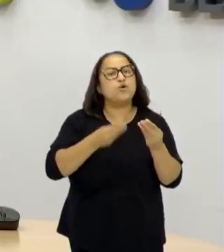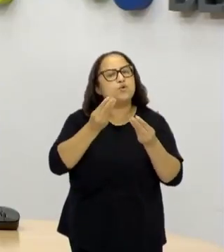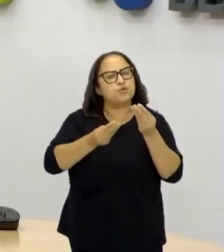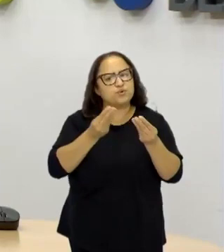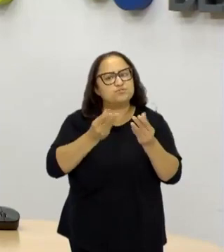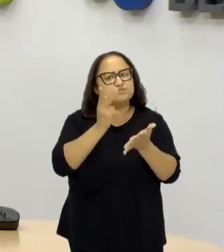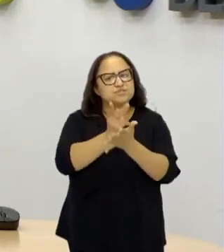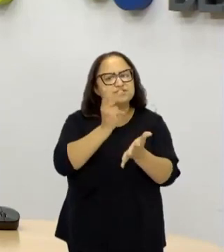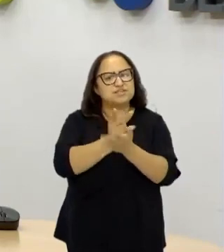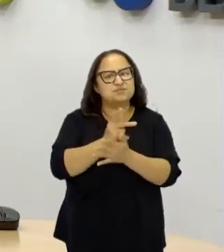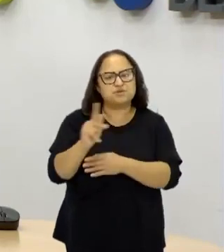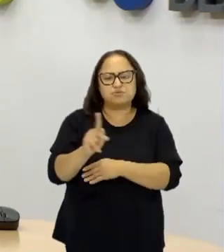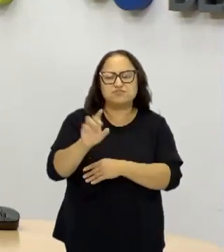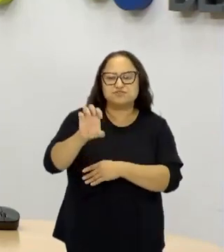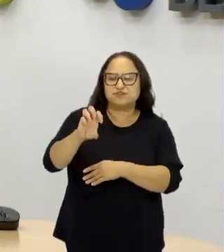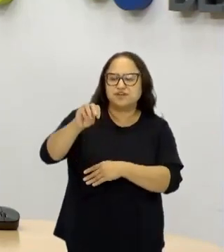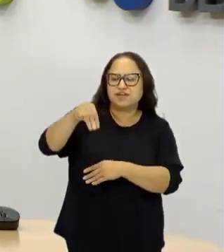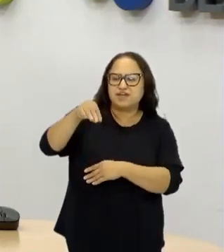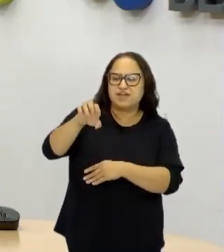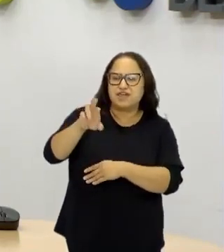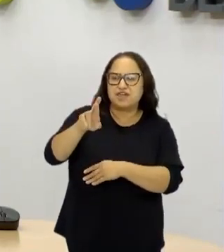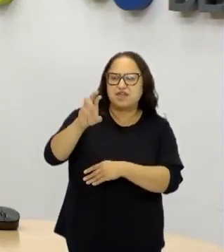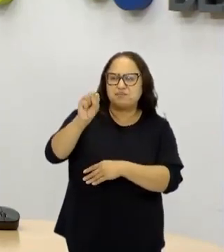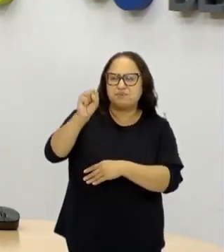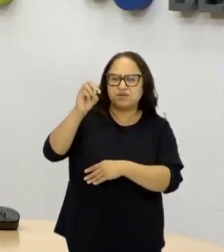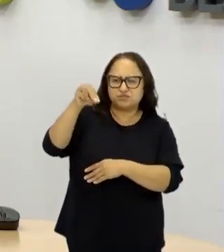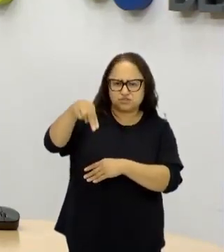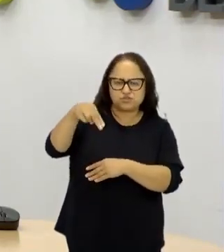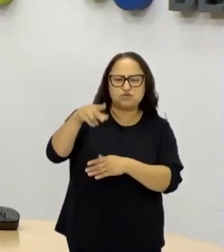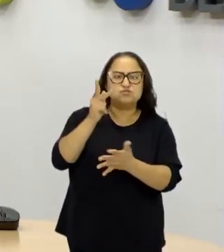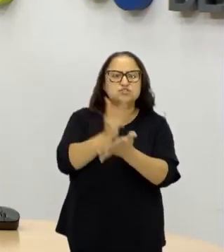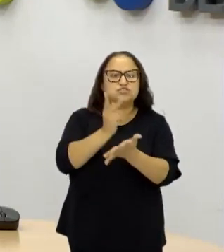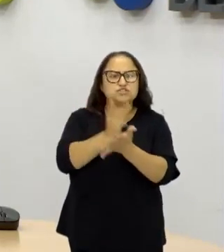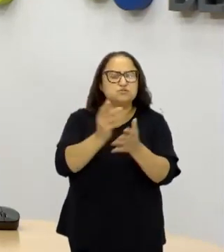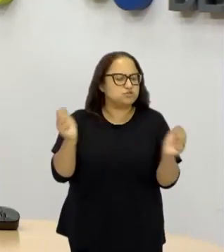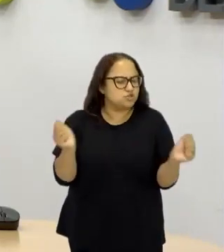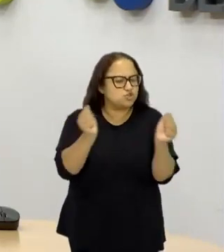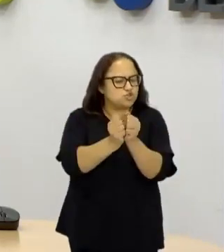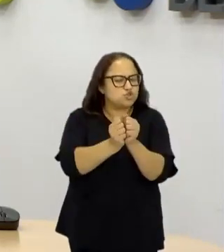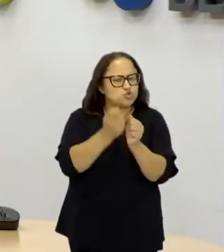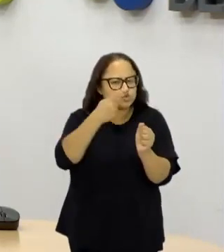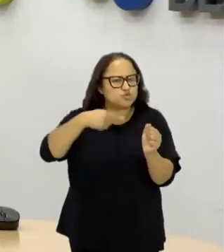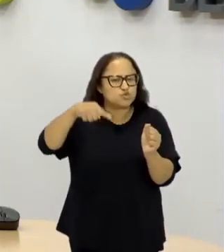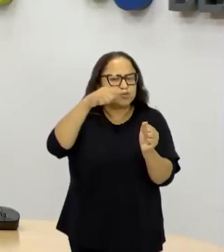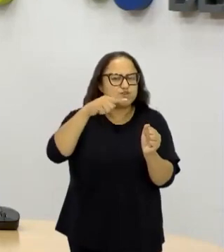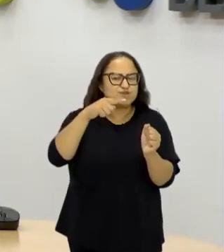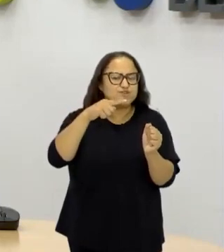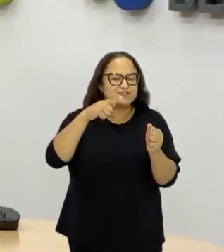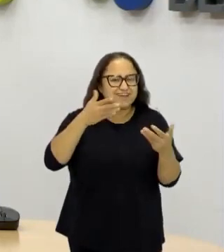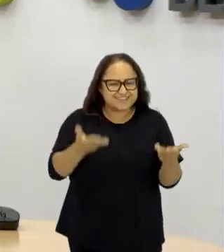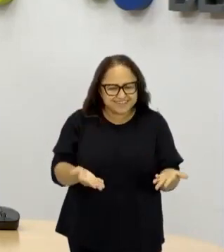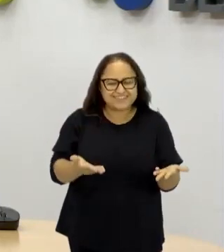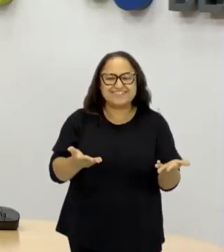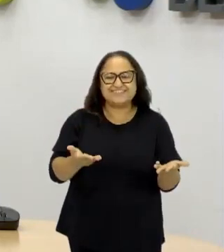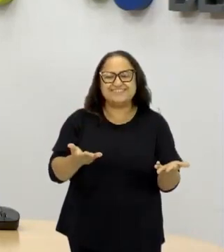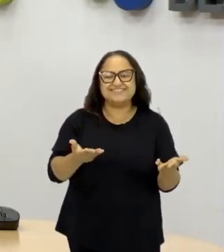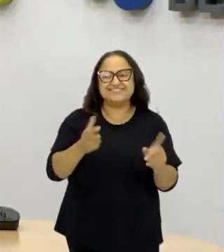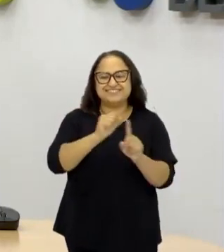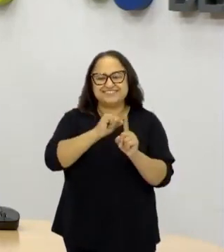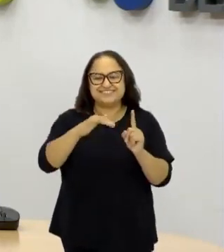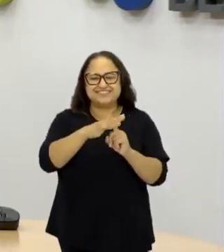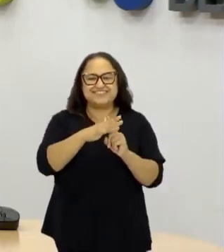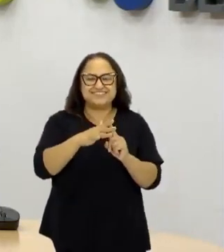professor Emerson está em todas as aulas com seus alunos. A aluna Maria também está sempre aí presente nas aulas de geografia.